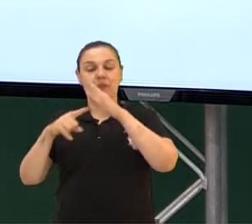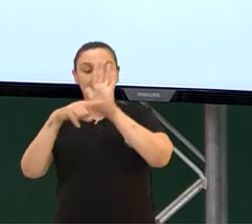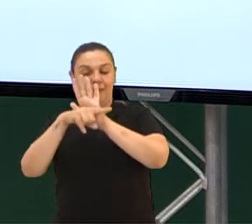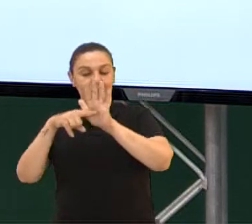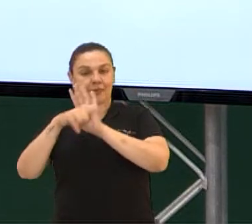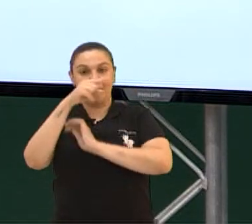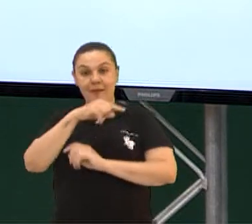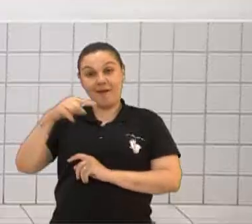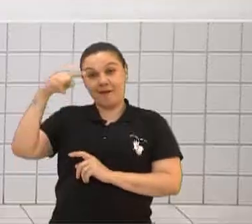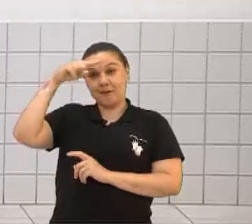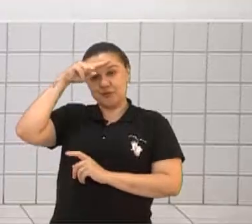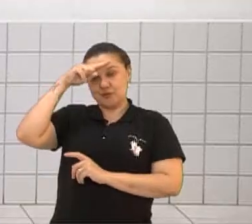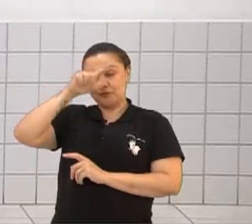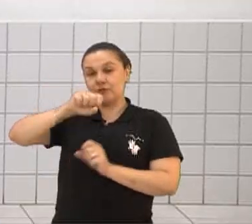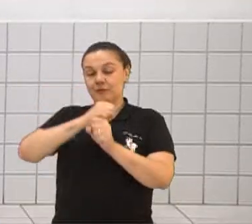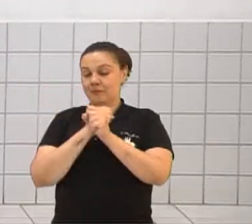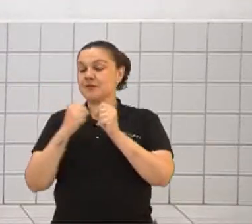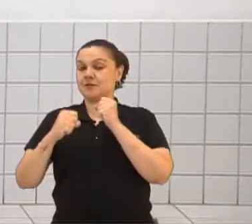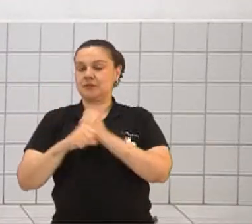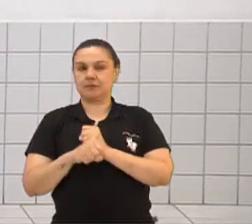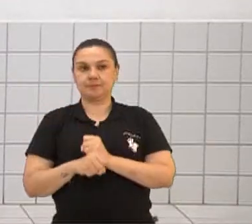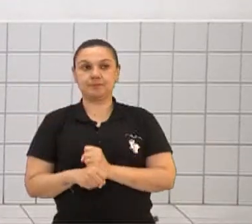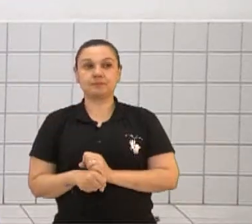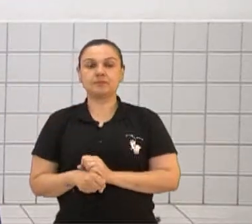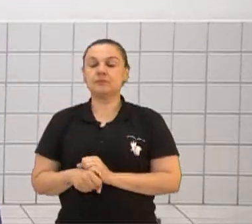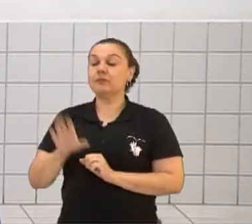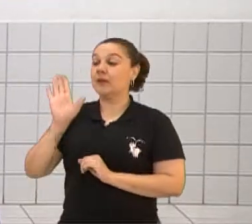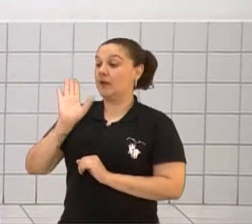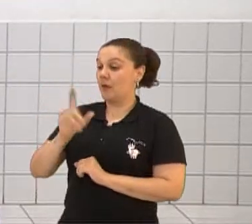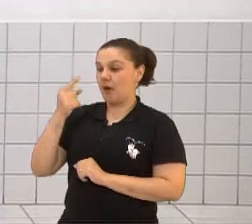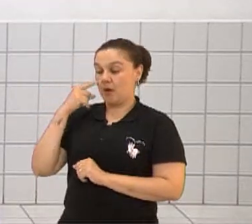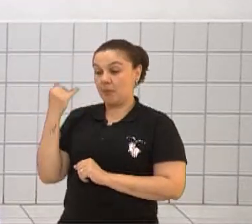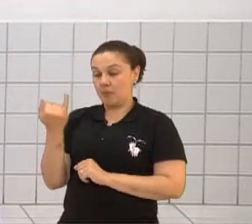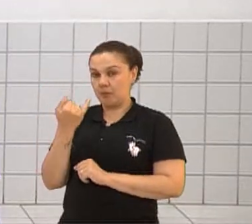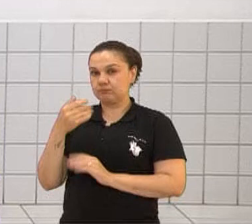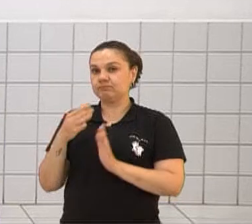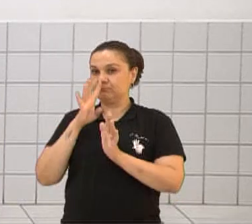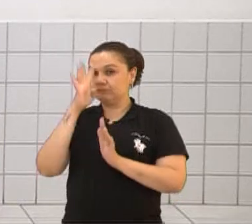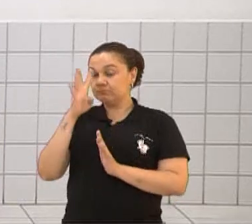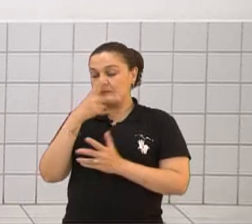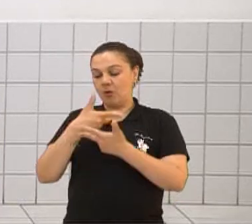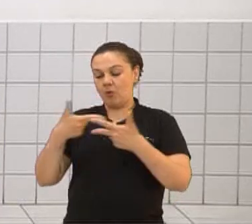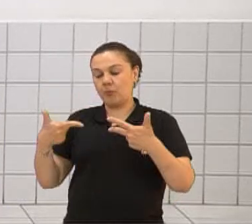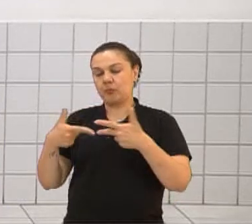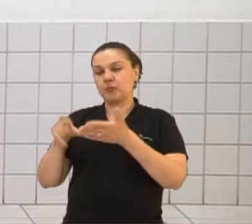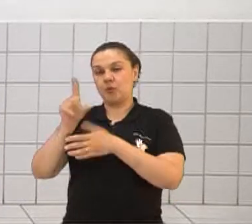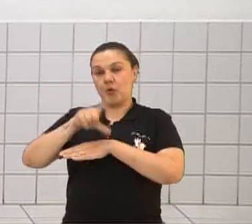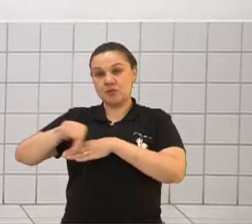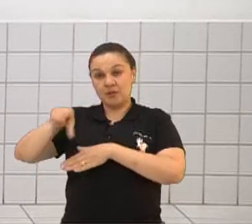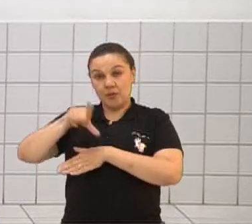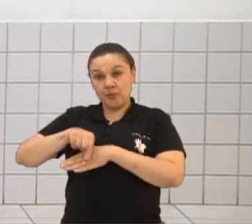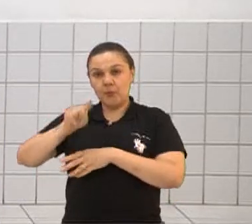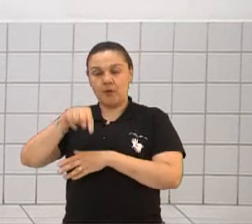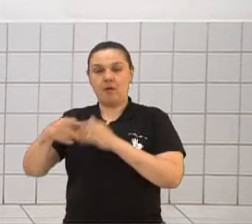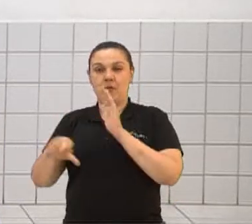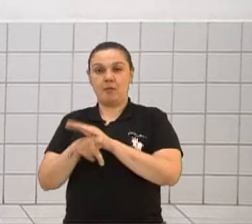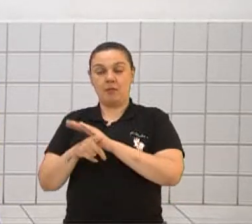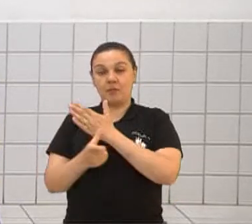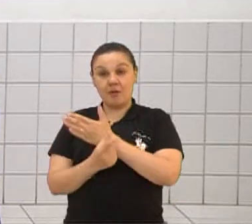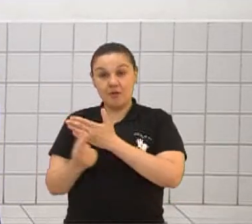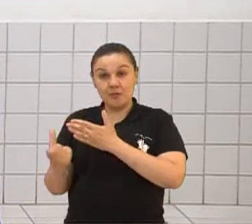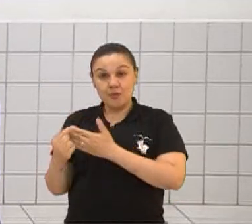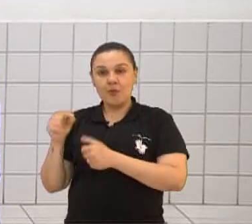negativos da sociedade. A razão instrumental, né, professor, também é criticada por outros autores, que é um tipo de